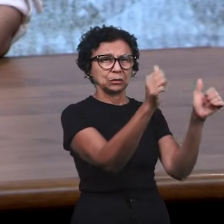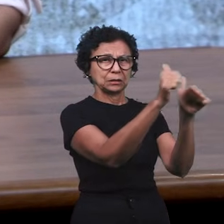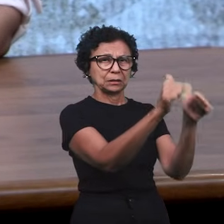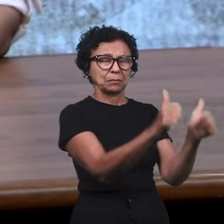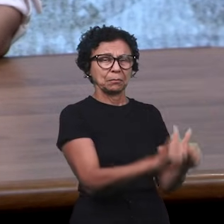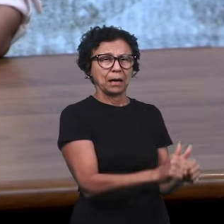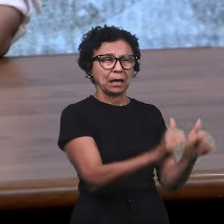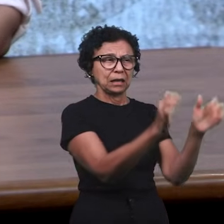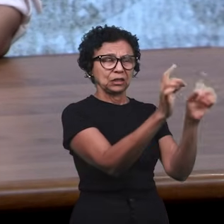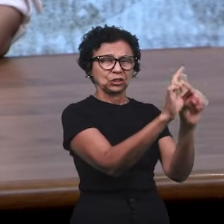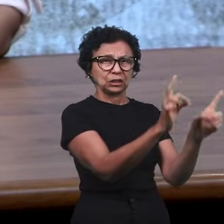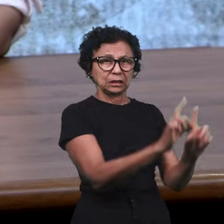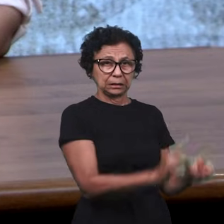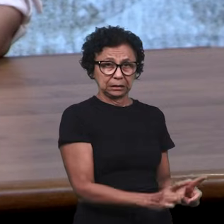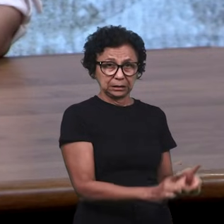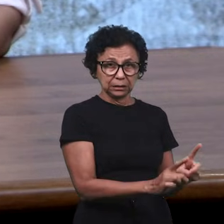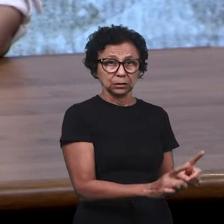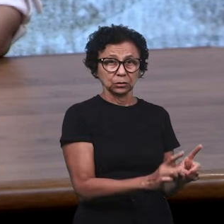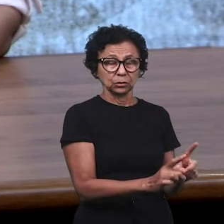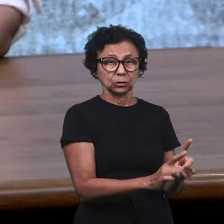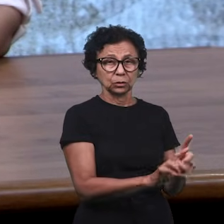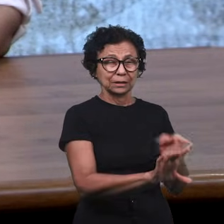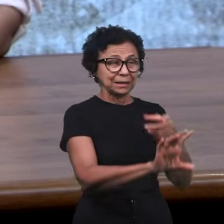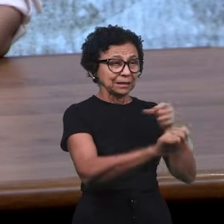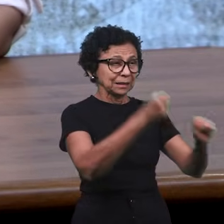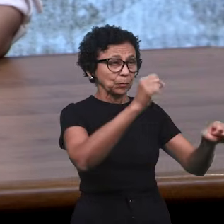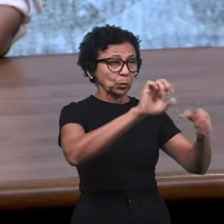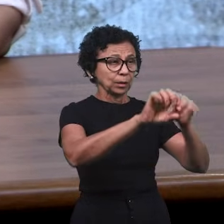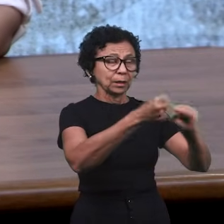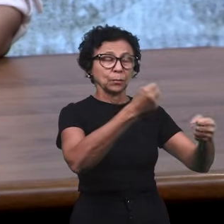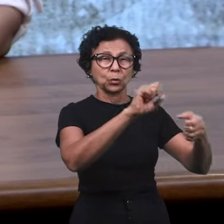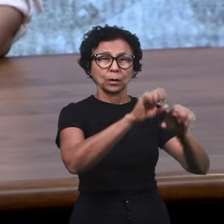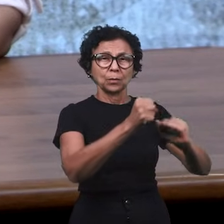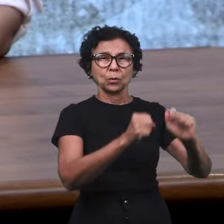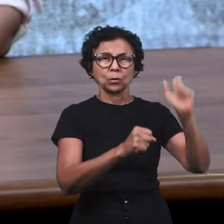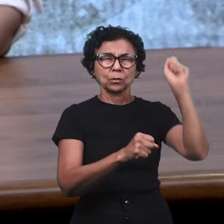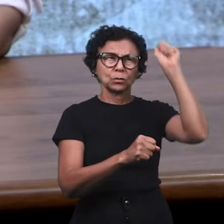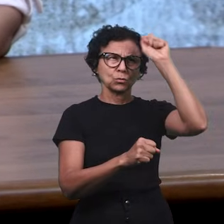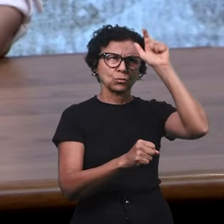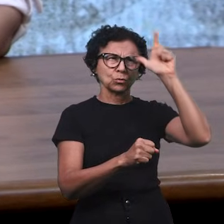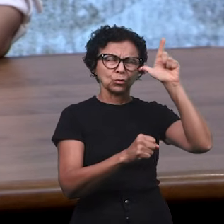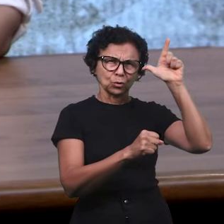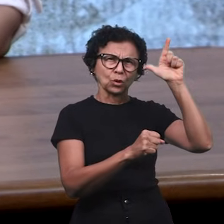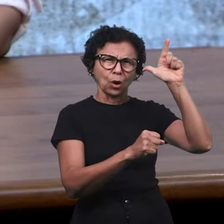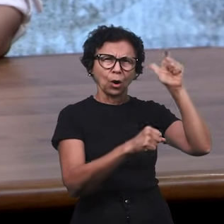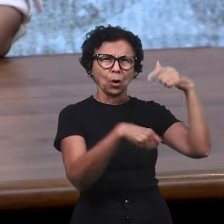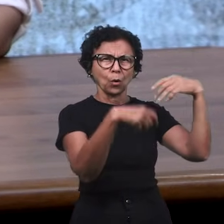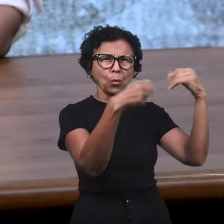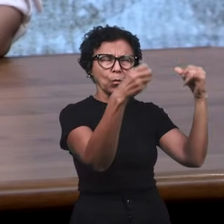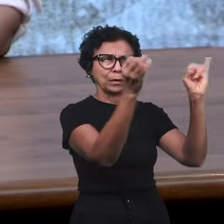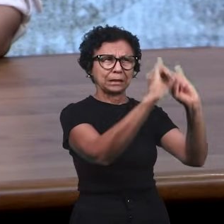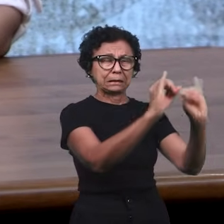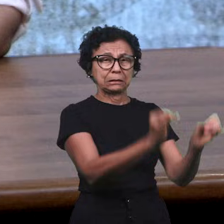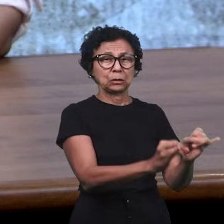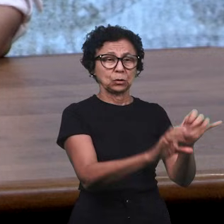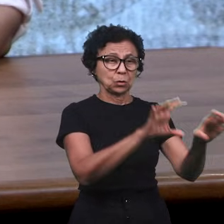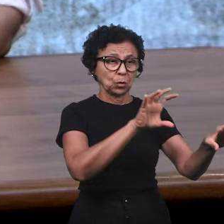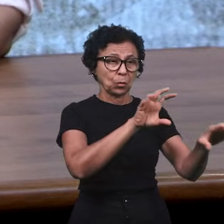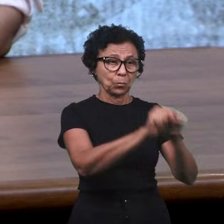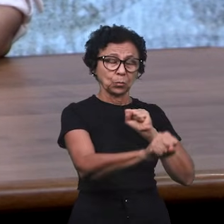tendo cortado todas as imagens do sol em toda a terra de Israel,